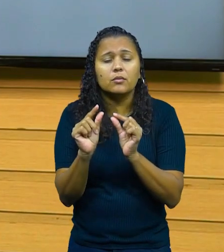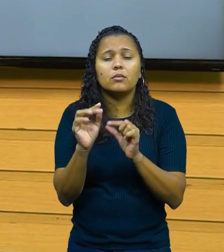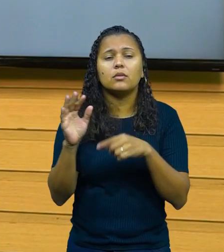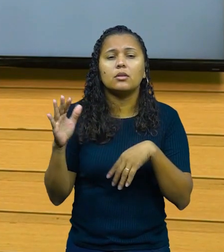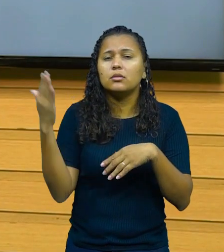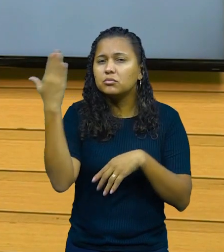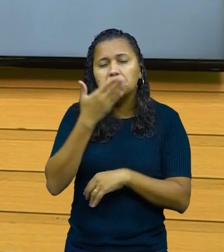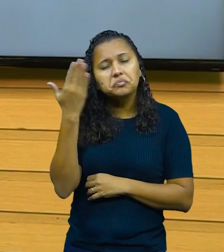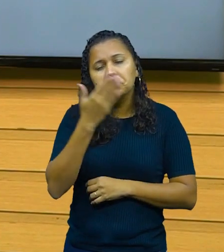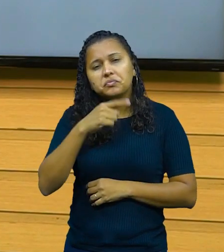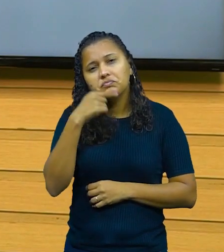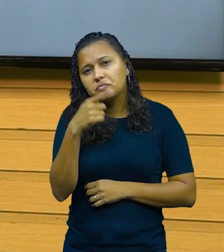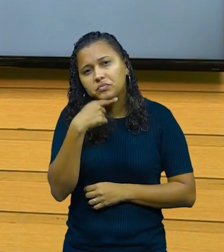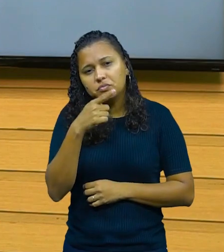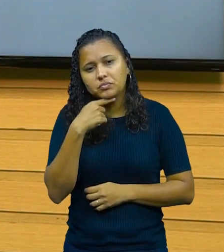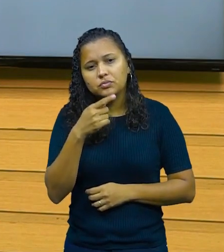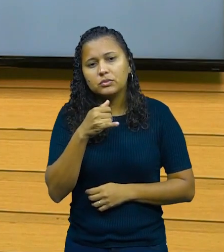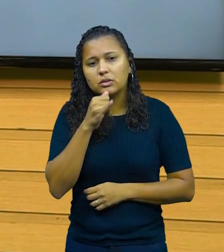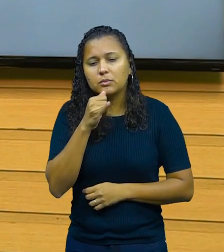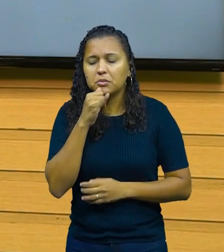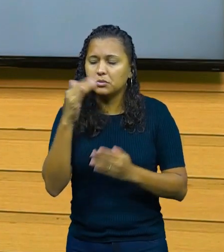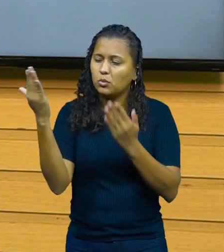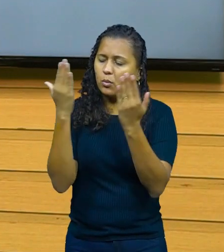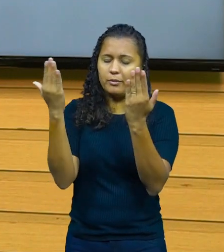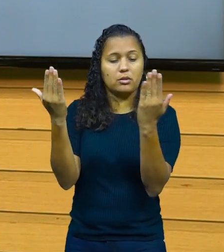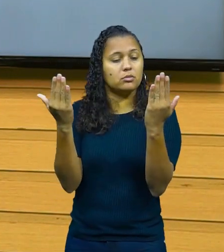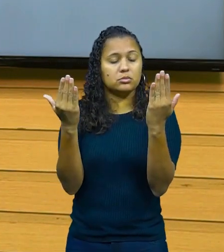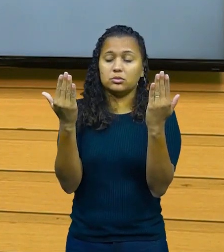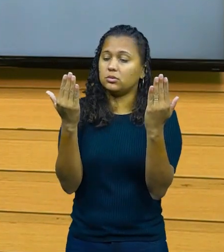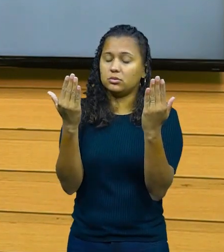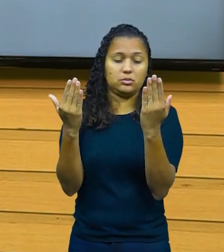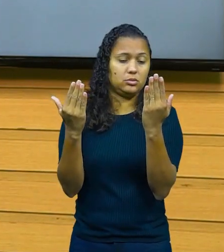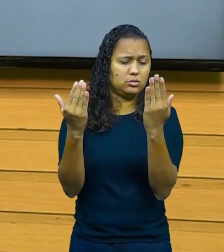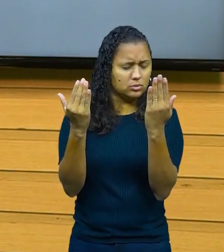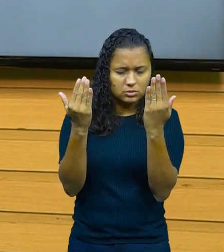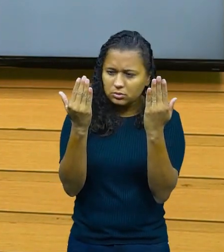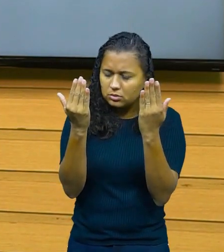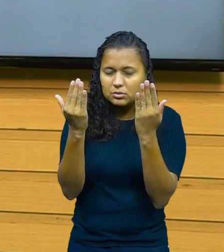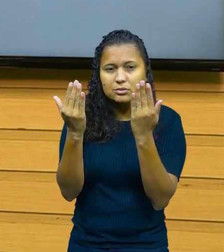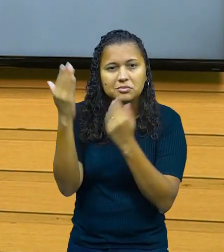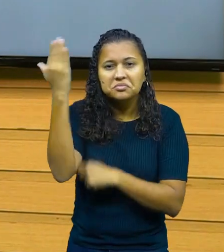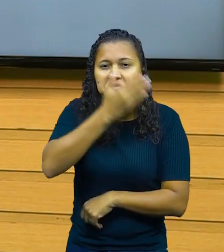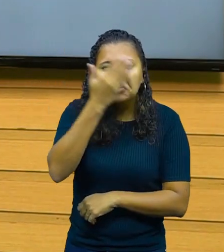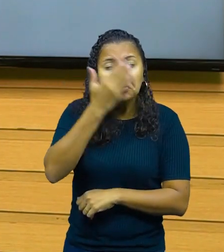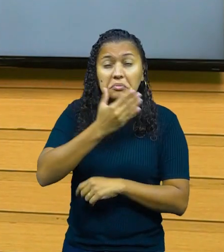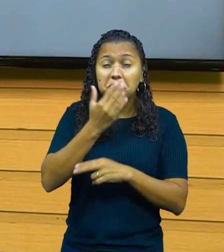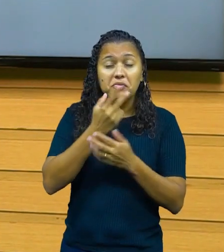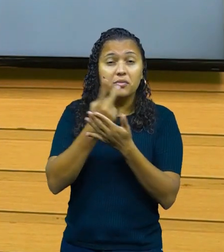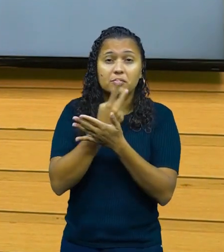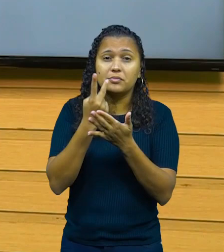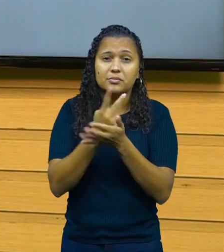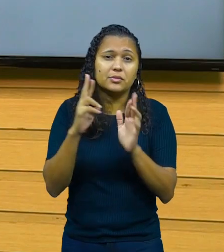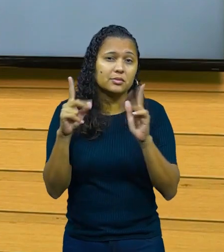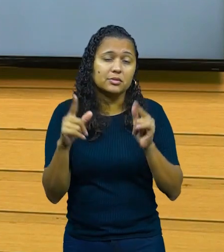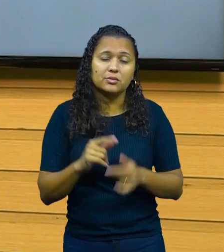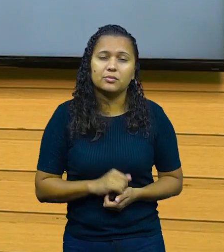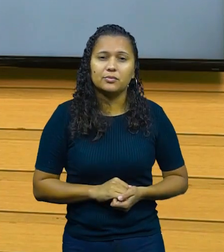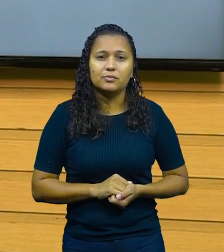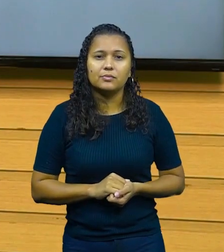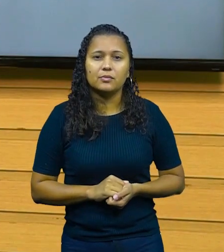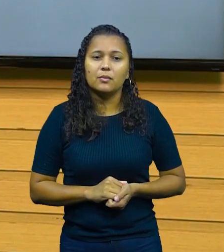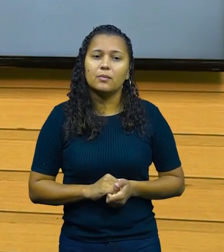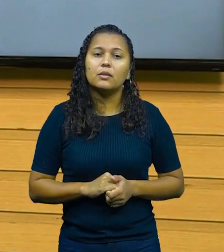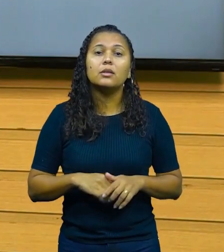não vai conseguir ver a olho nu, comparando duas peças. Daí a importância da tolerância. Então esses erros eles precisam